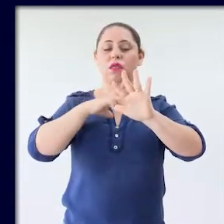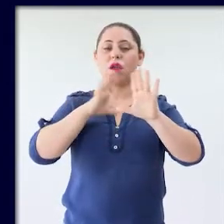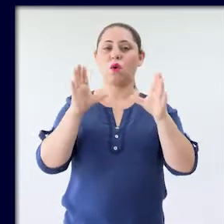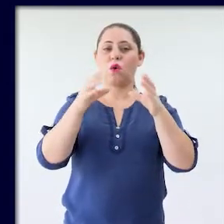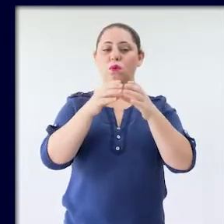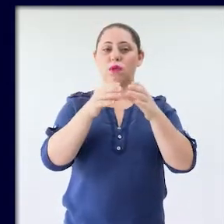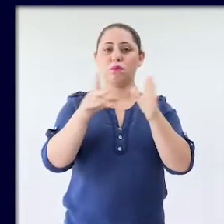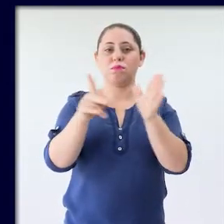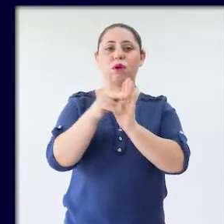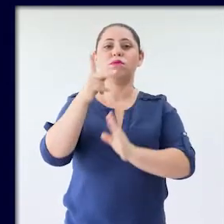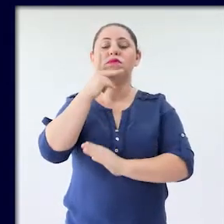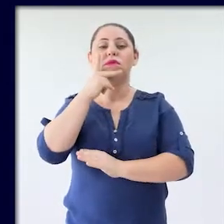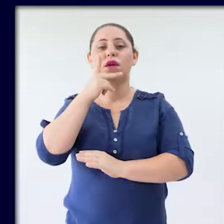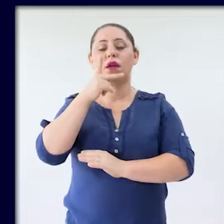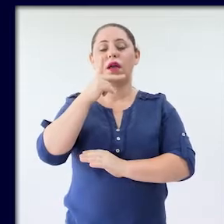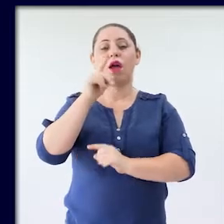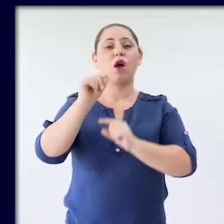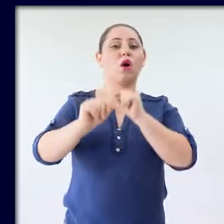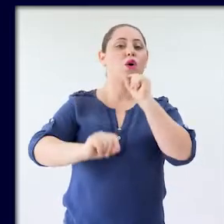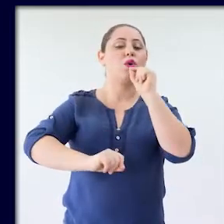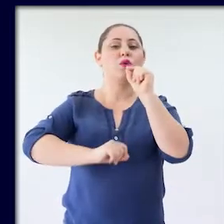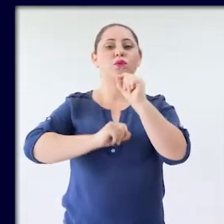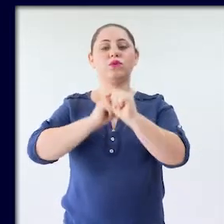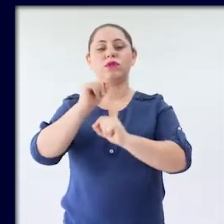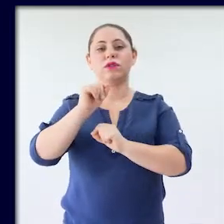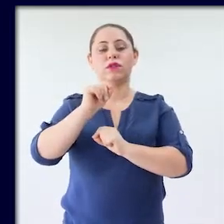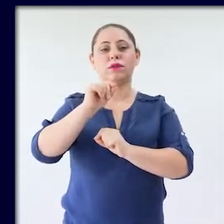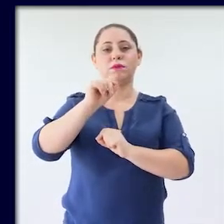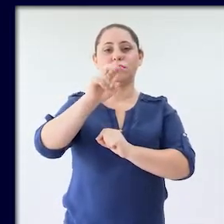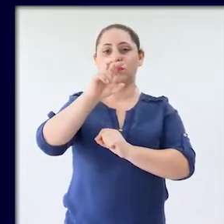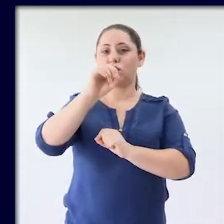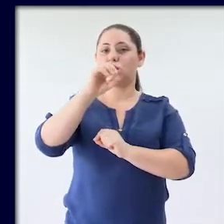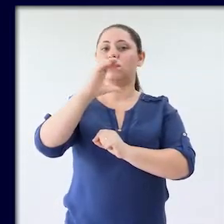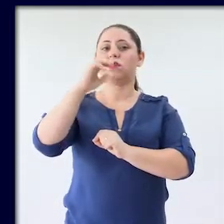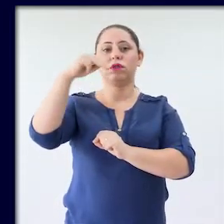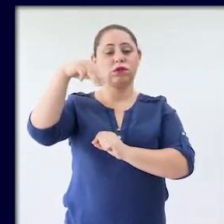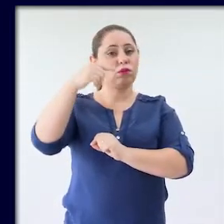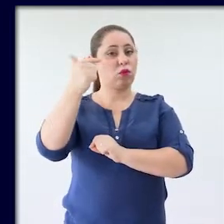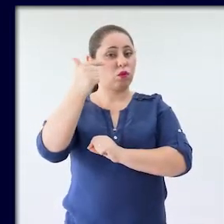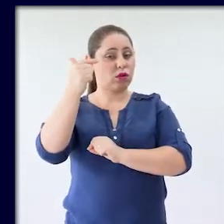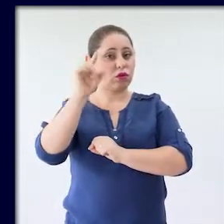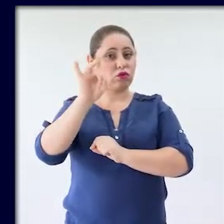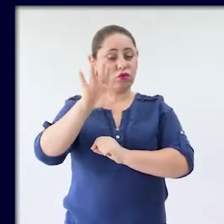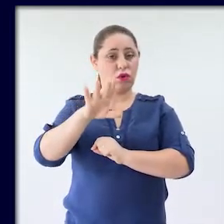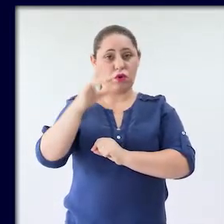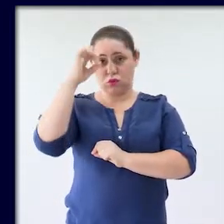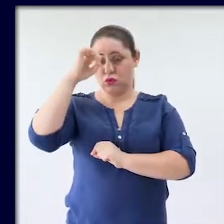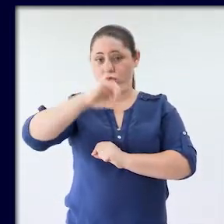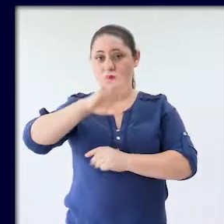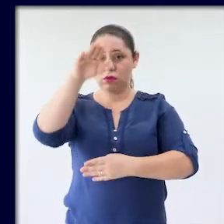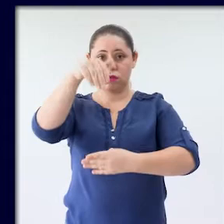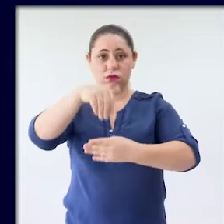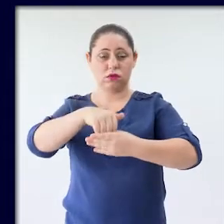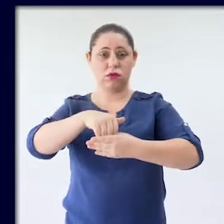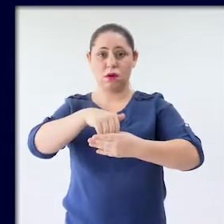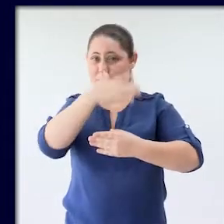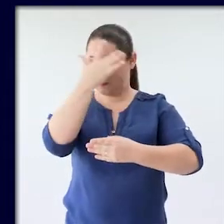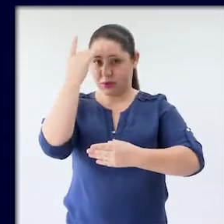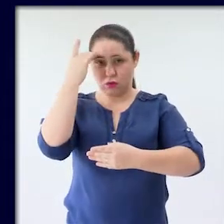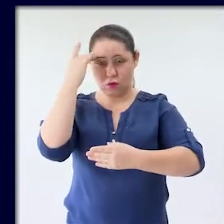estampada é de meio metro quadrado. No dia da eleição, o eleitor só pode